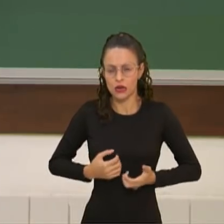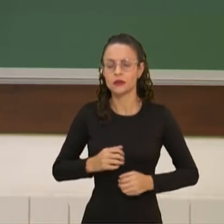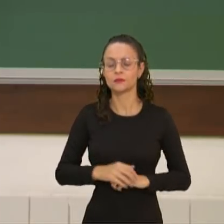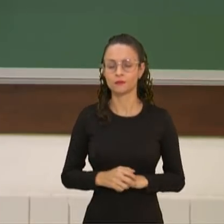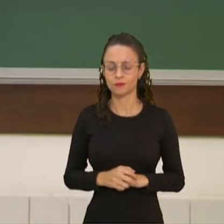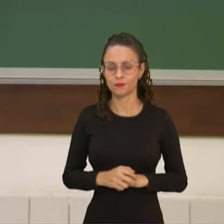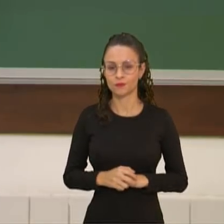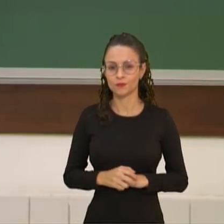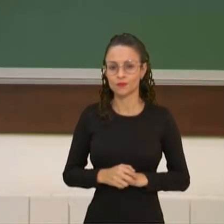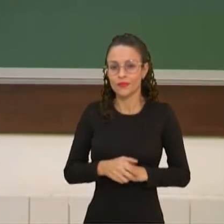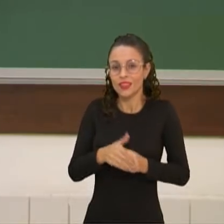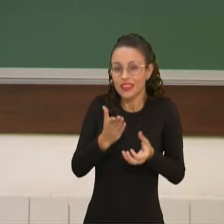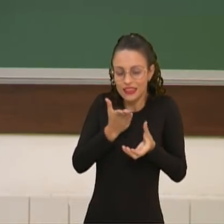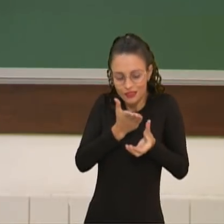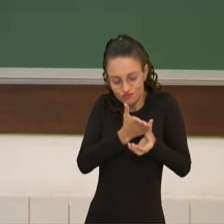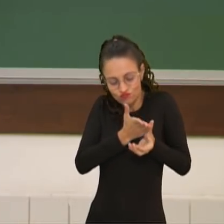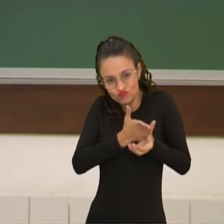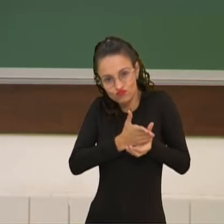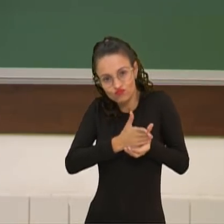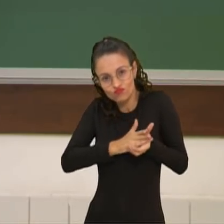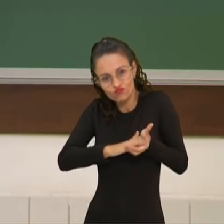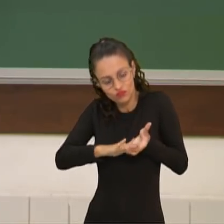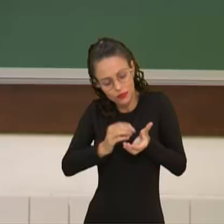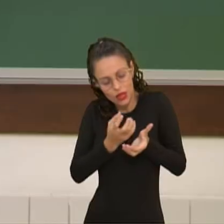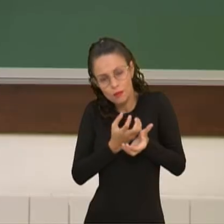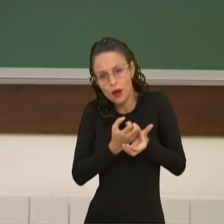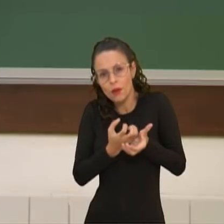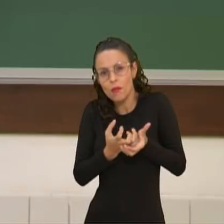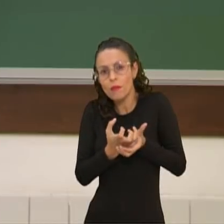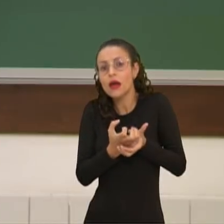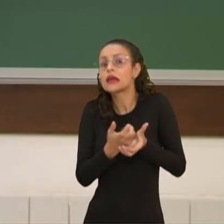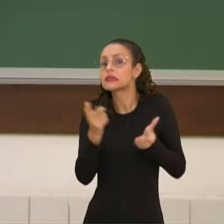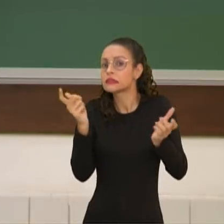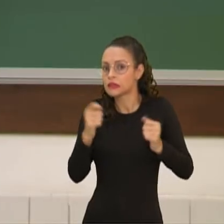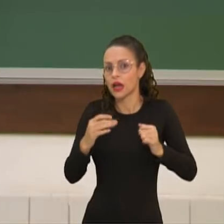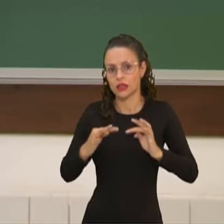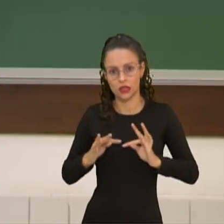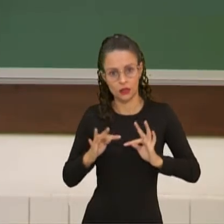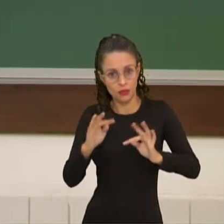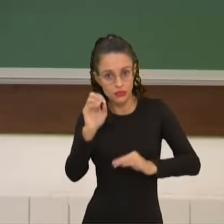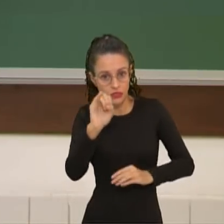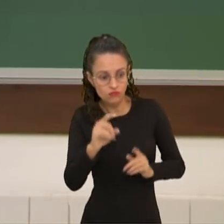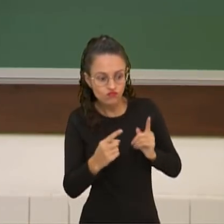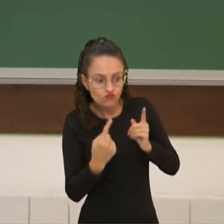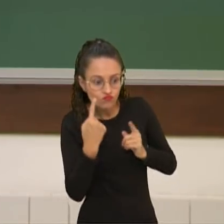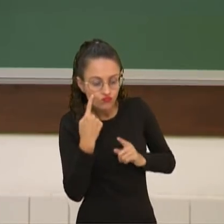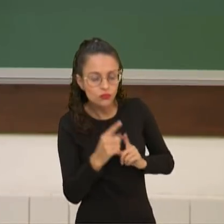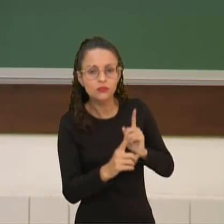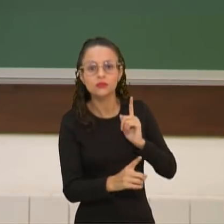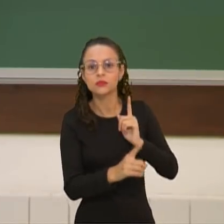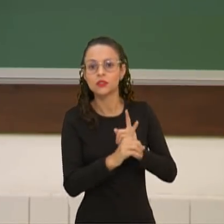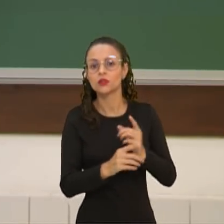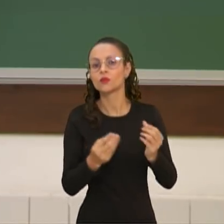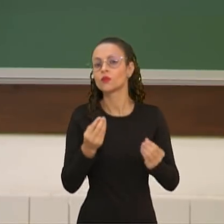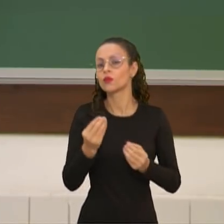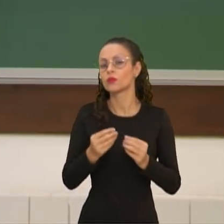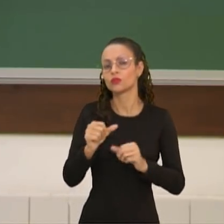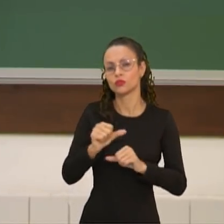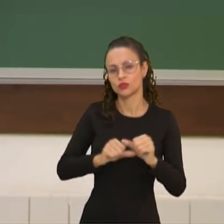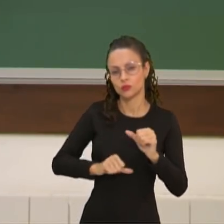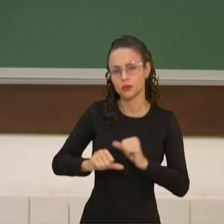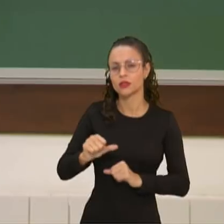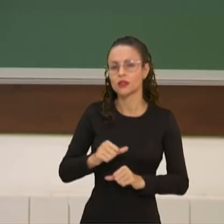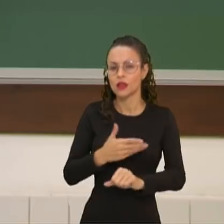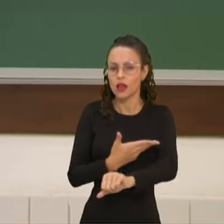A inflamação na mucosa, ela pode ser facilmente tratada no início, tá? Com pequenas mudanças nos